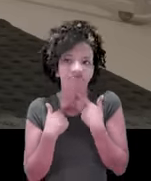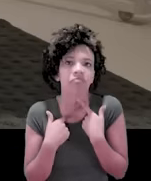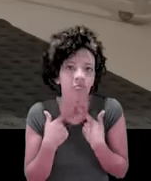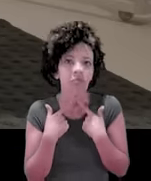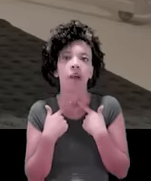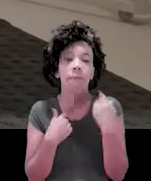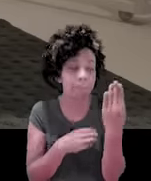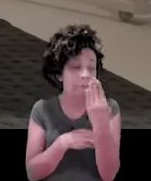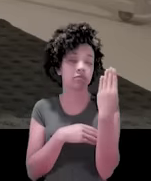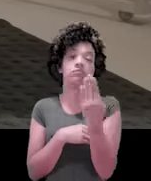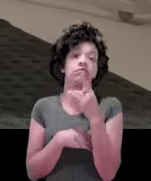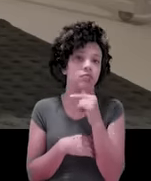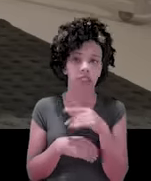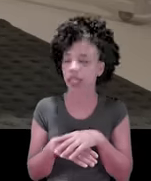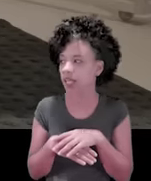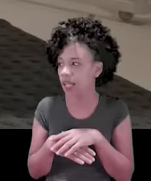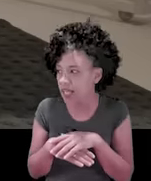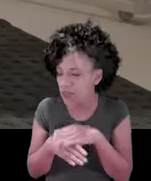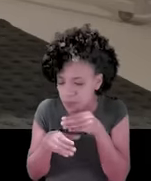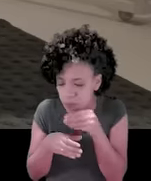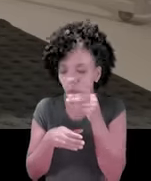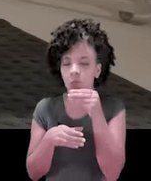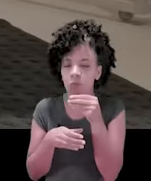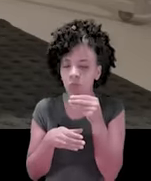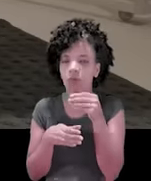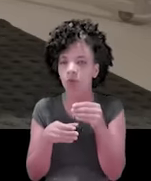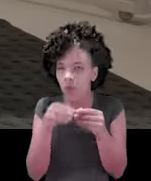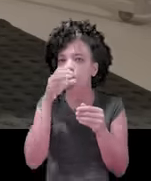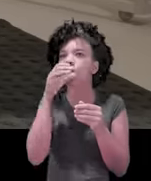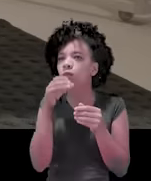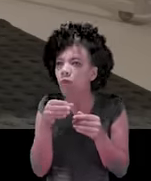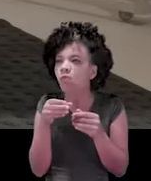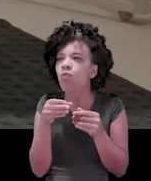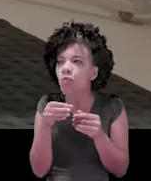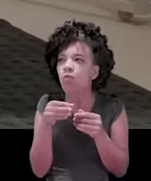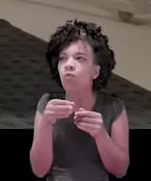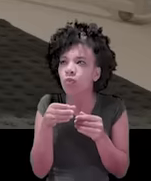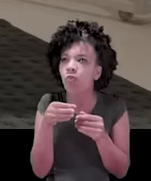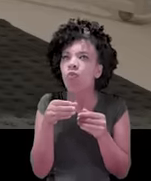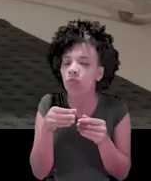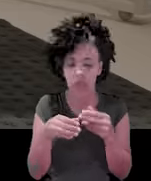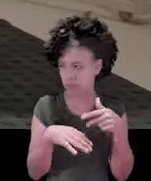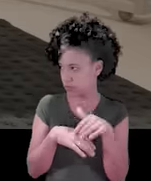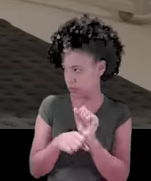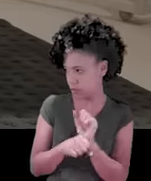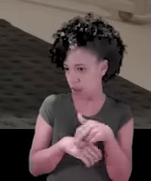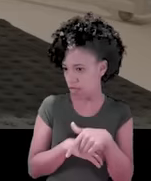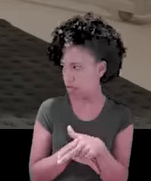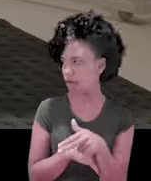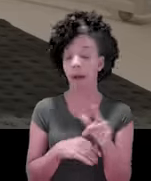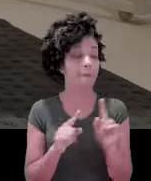passando mal de sede de cada bicadinha segurava uma sei de porrada que você andava muito sol por aí